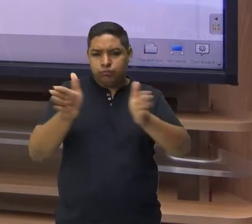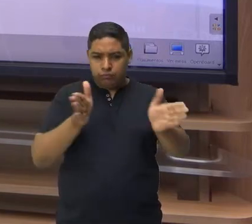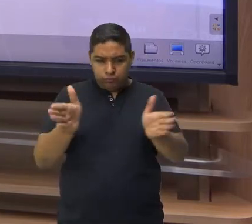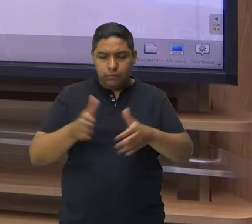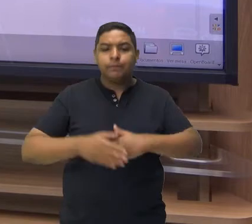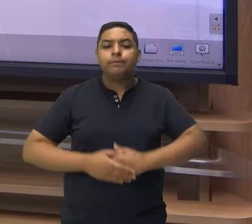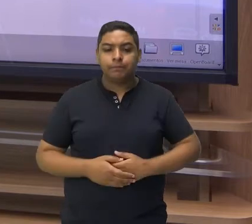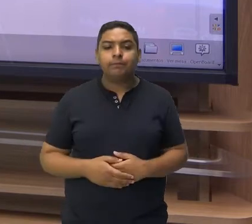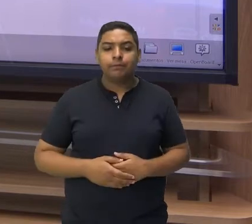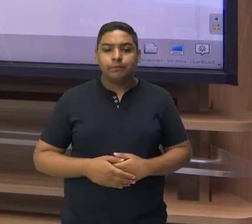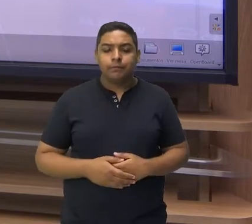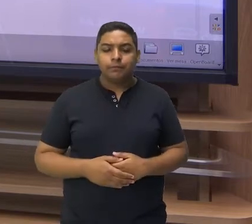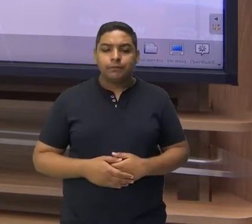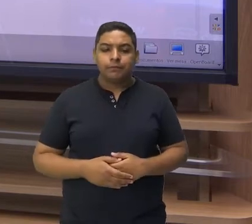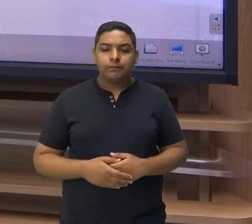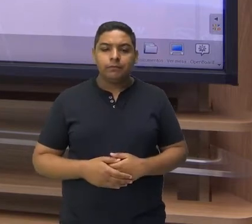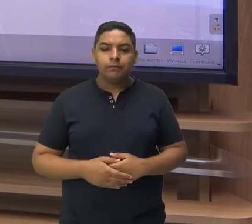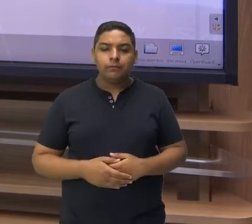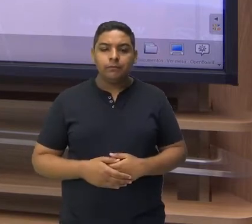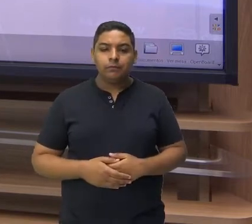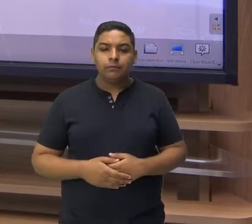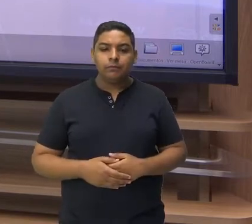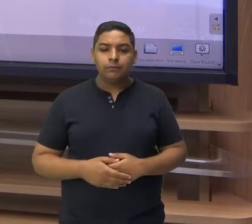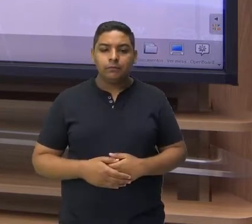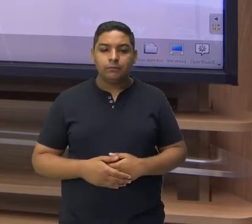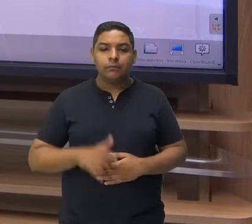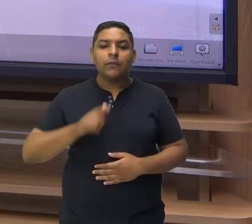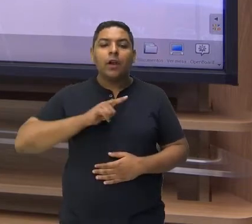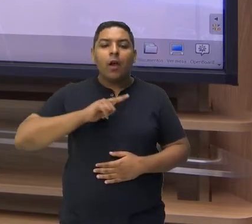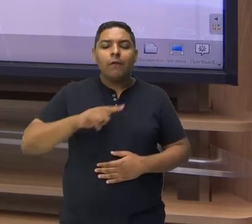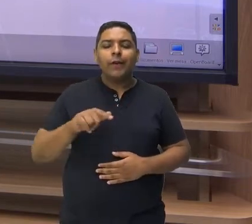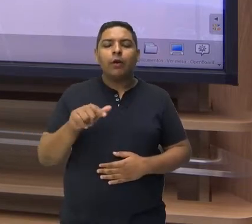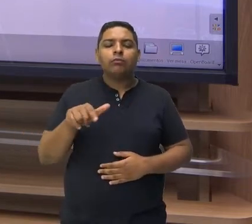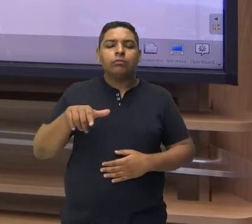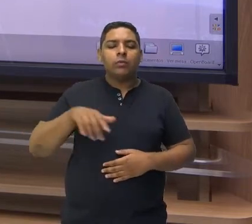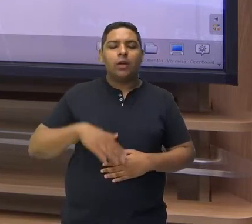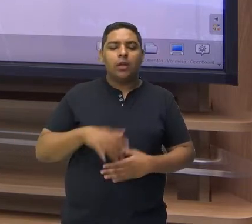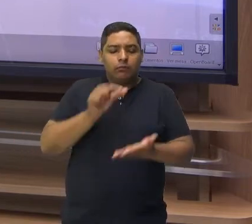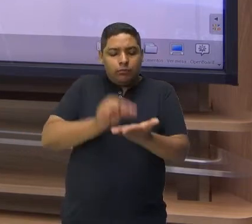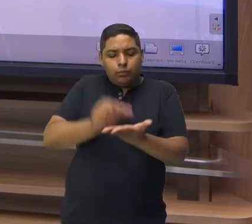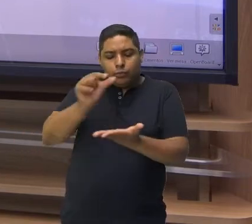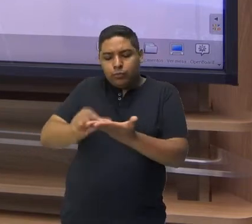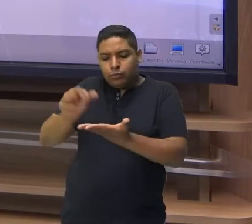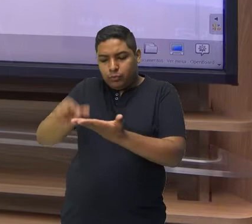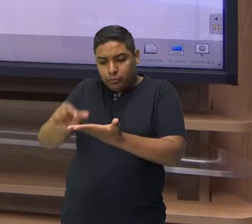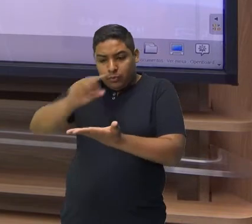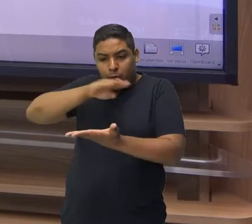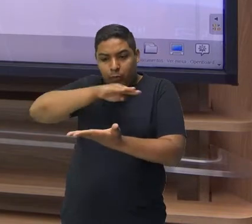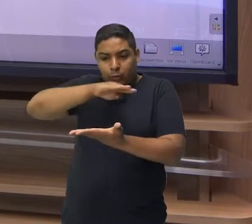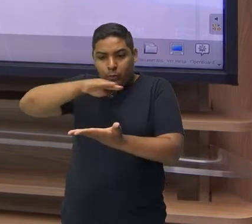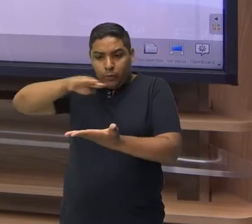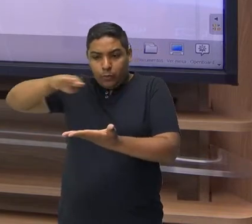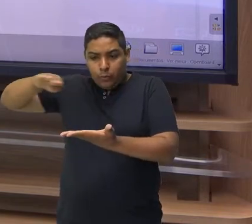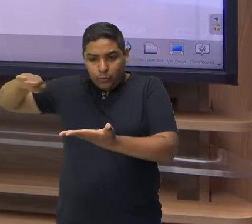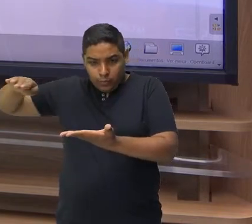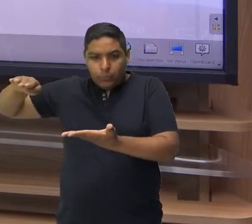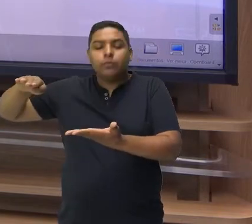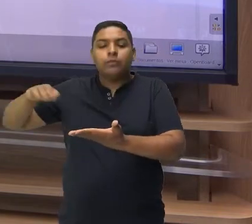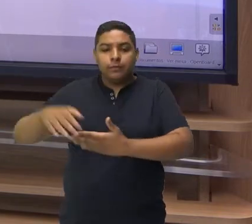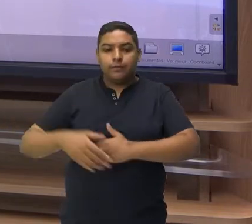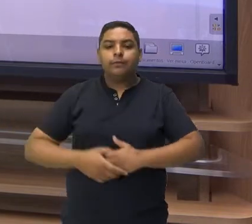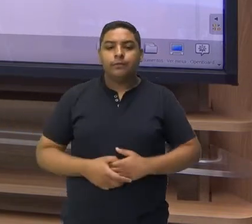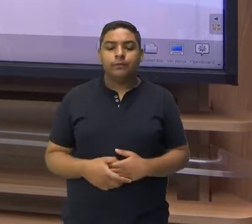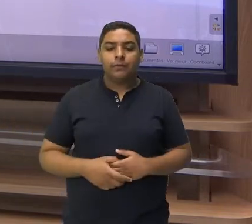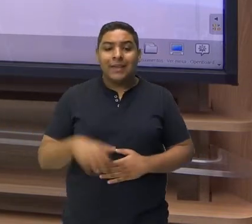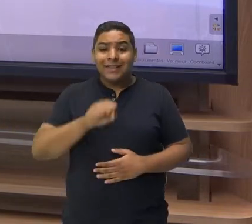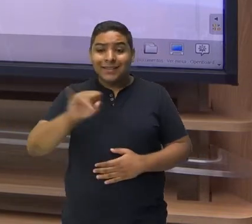Essas cargas, elas ficam na superfície do condutor eletrostático, tá certo? Quando eu submeto esse condutor